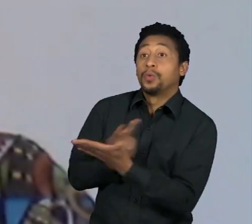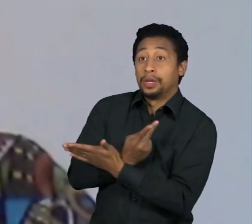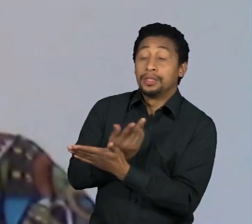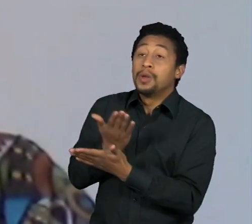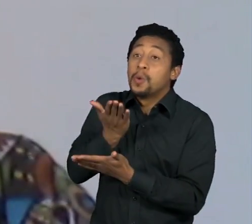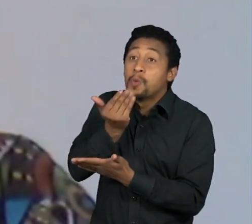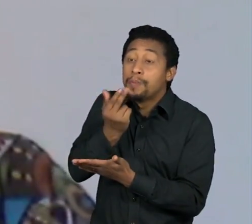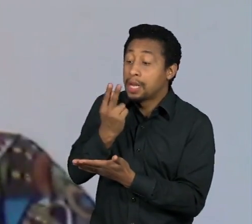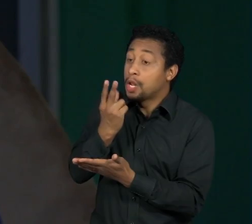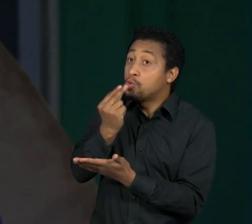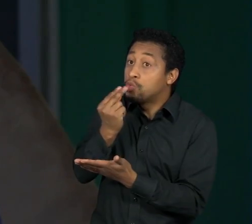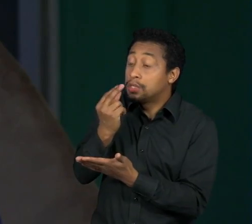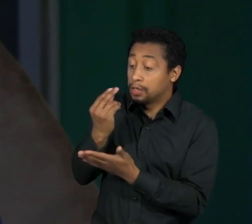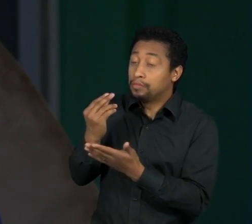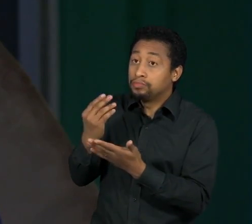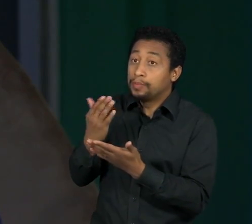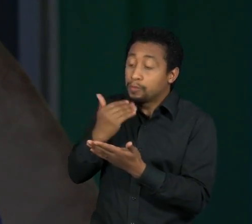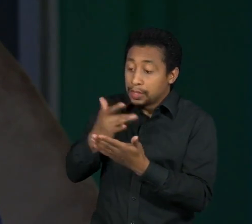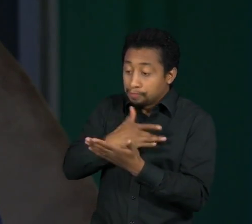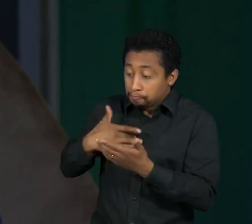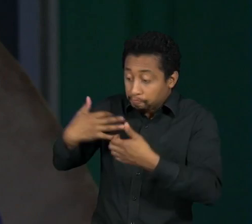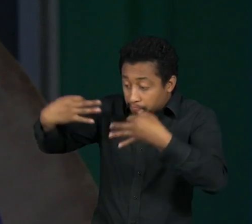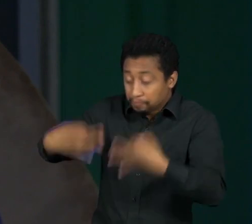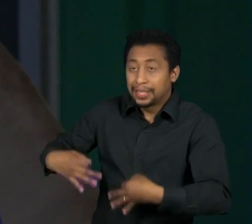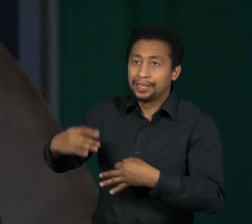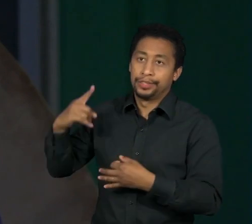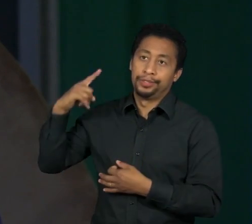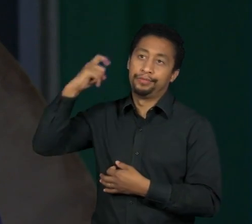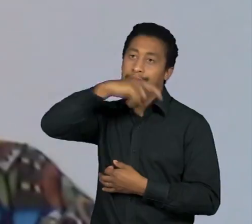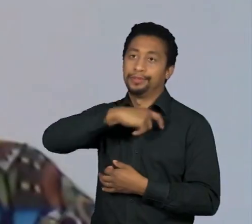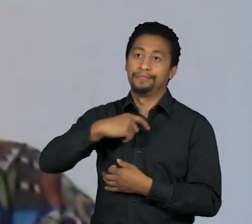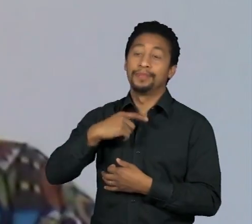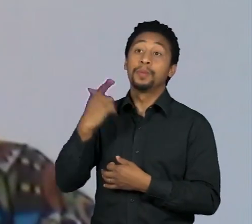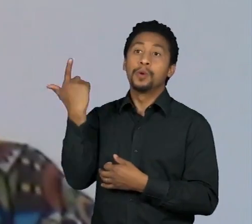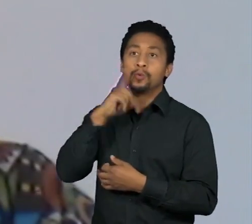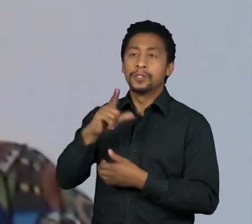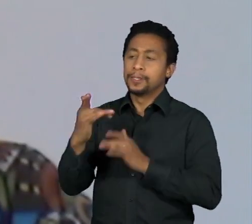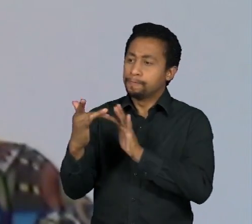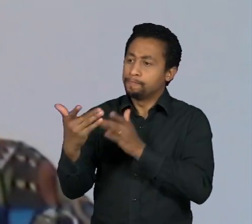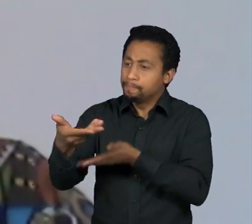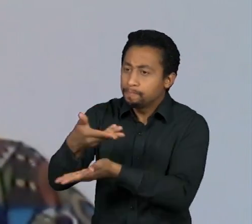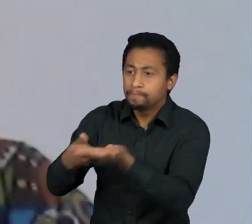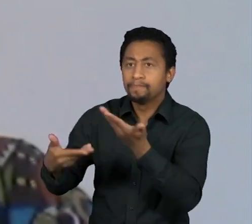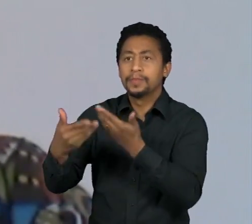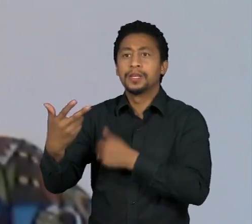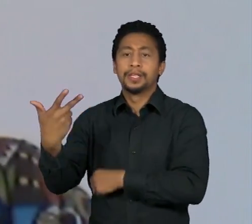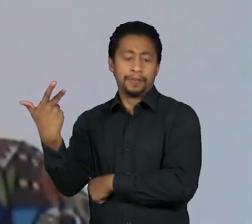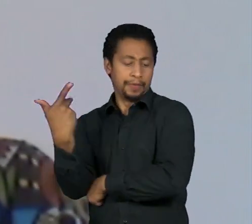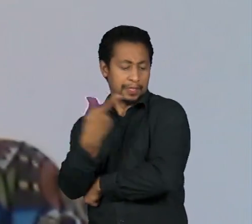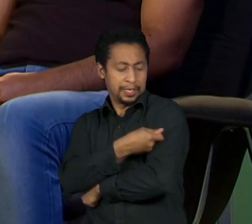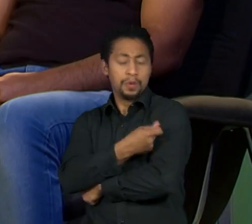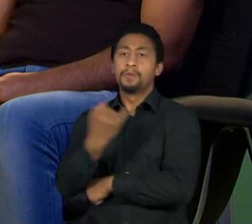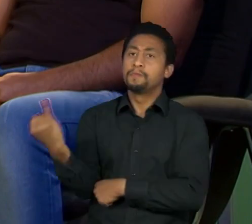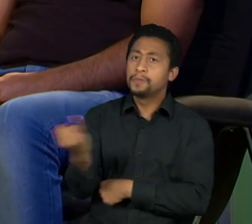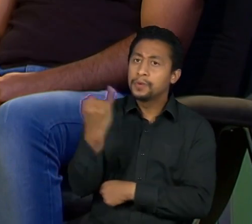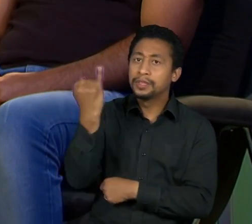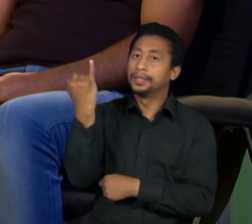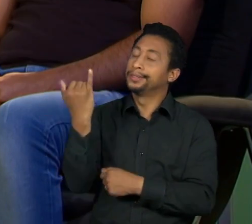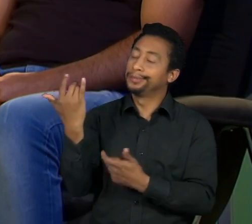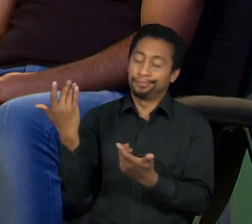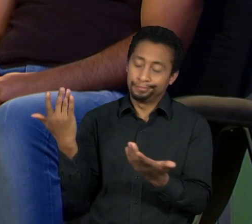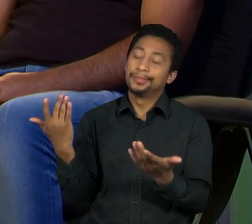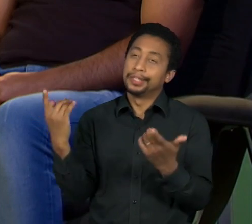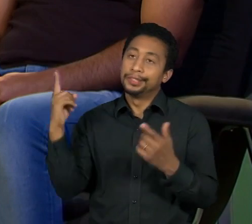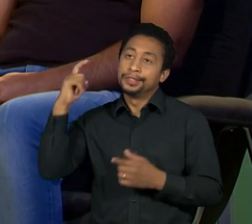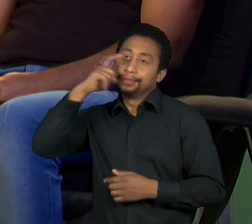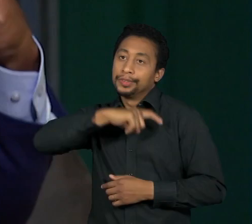com dificuldade de acesso a políticas públicas, com a dificuldade de acesso às pessoas sobre a importância da vacinação. Então, a gente tem uma baixa adesão, mas